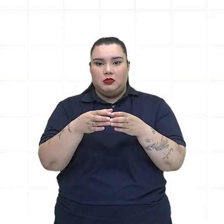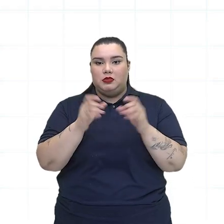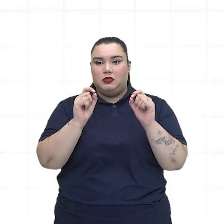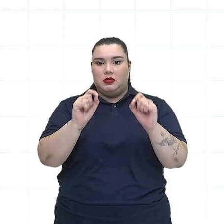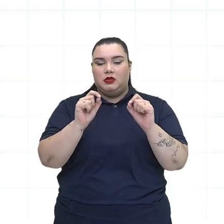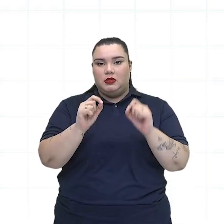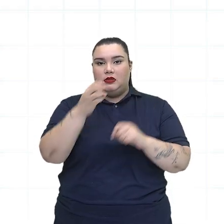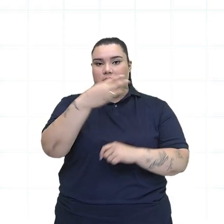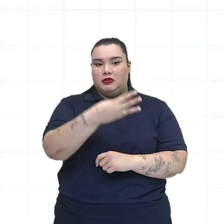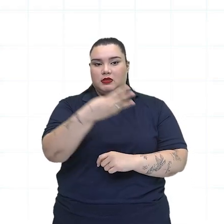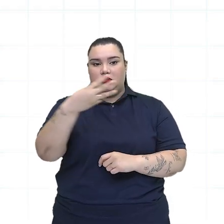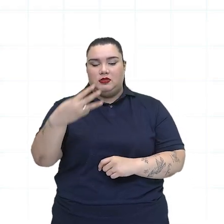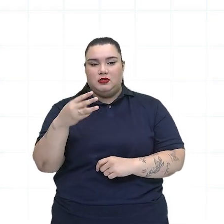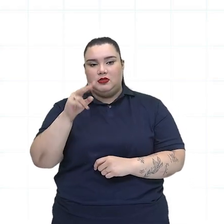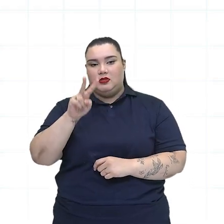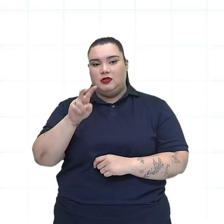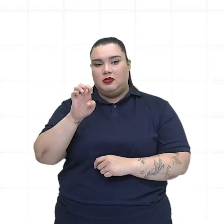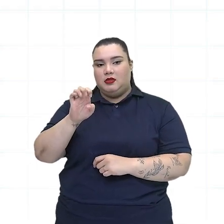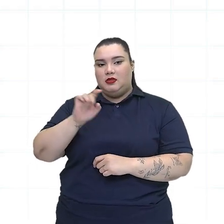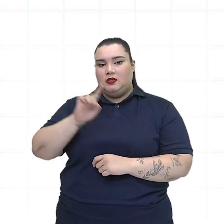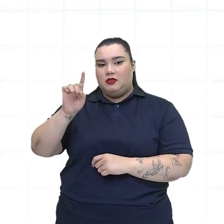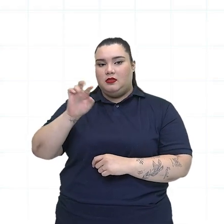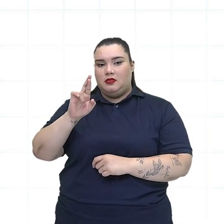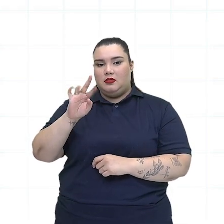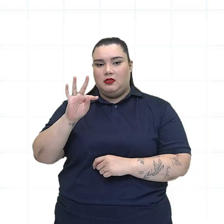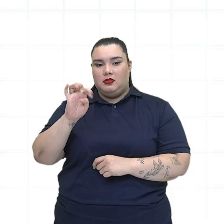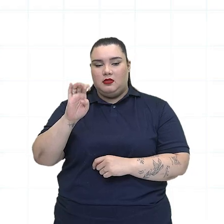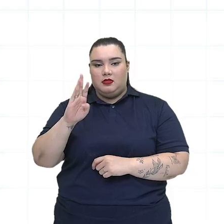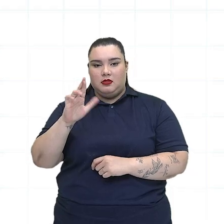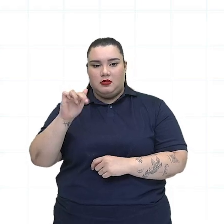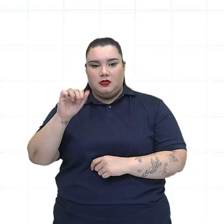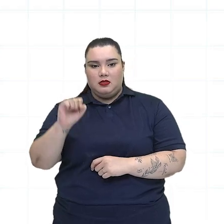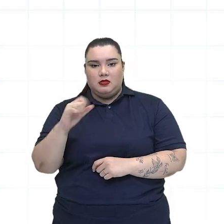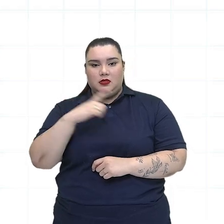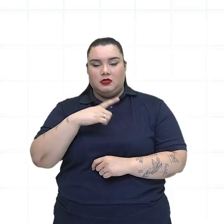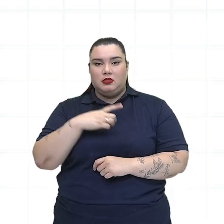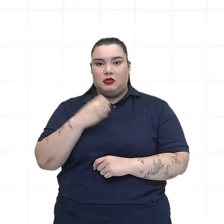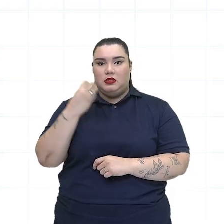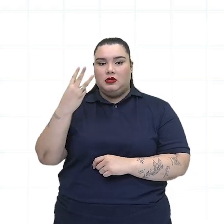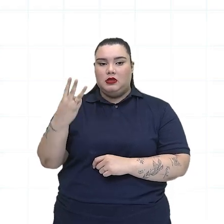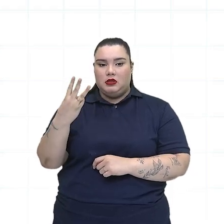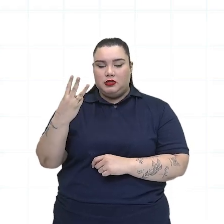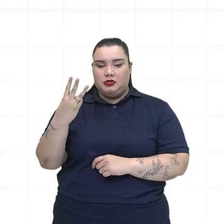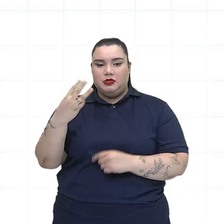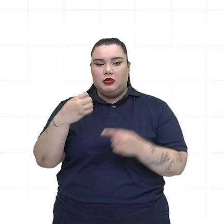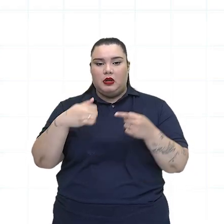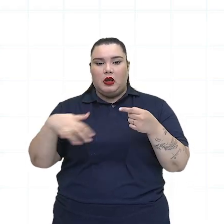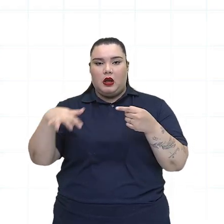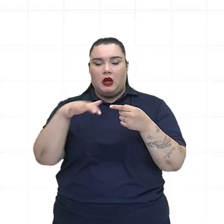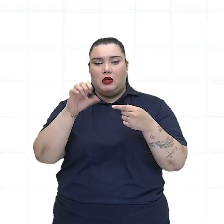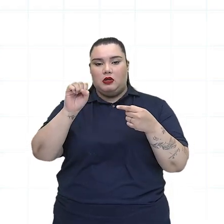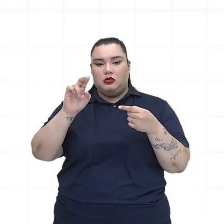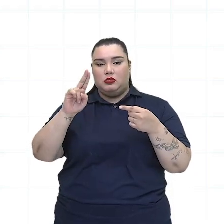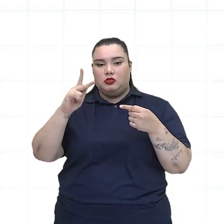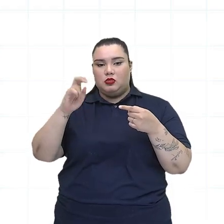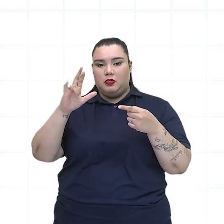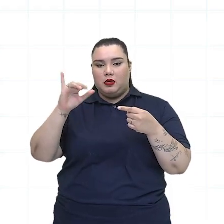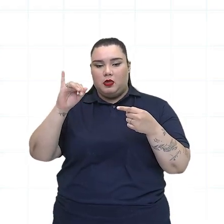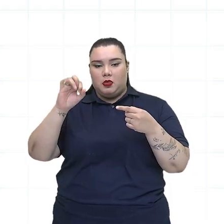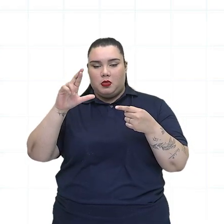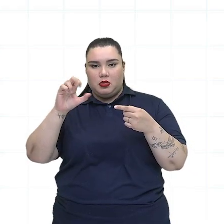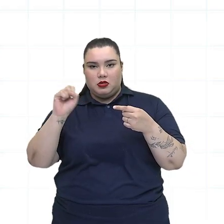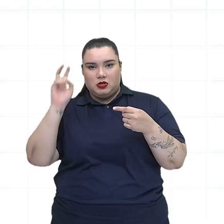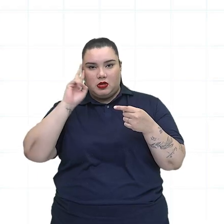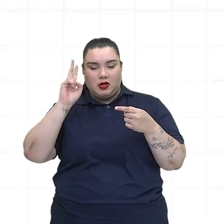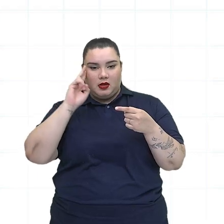de 33 vértebras, divididas em 3 áreas superiores, onde, lembra